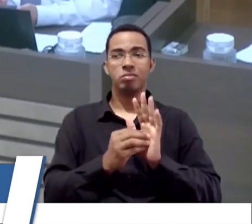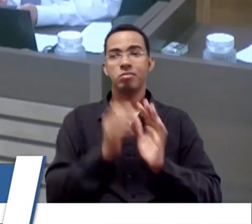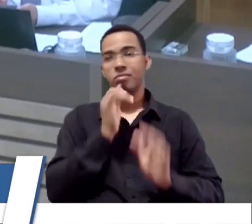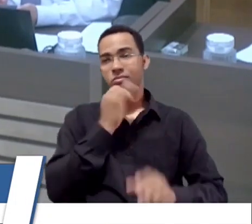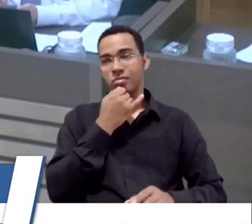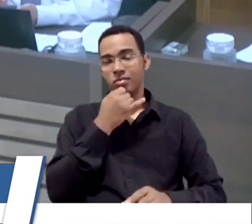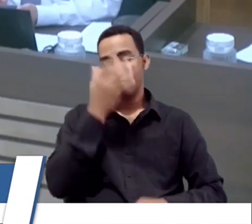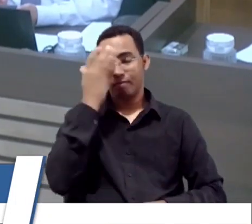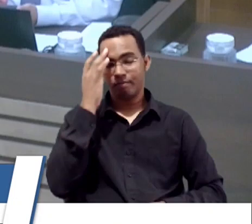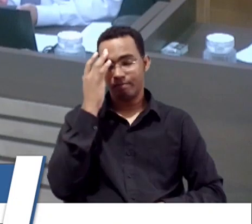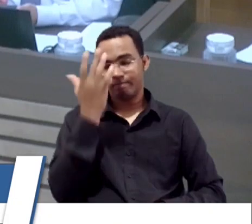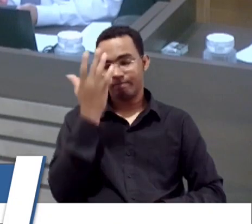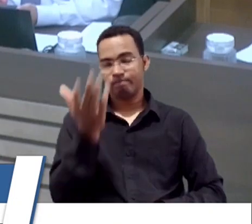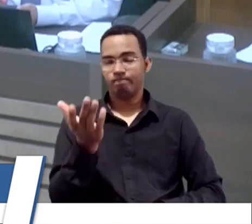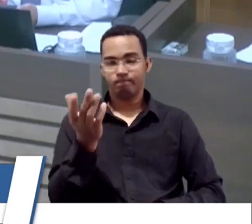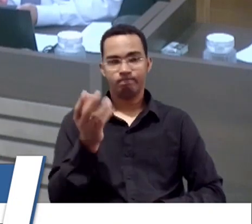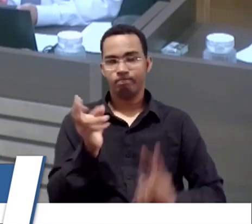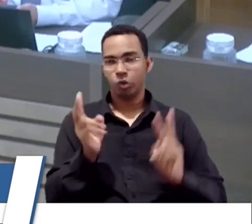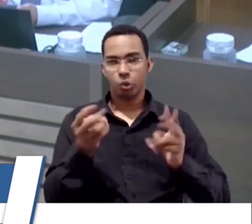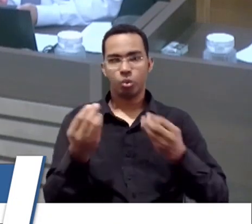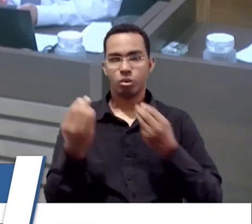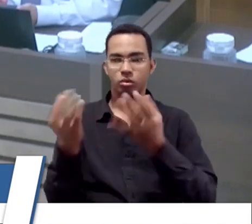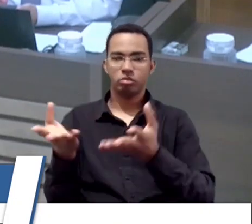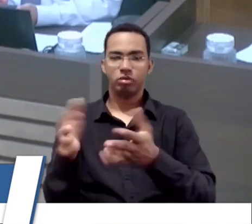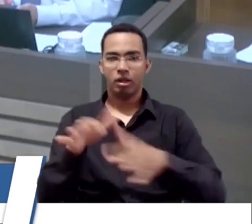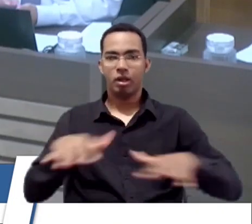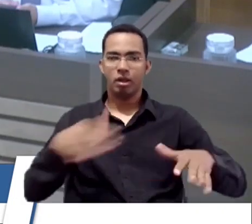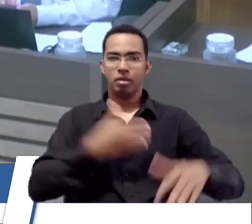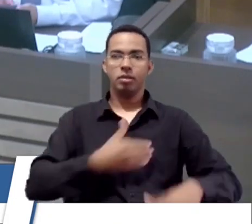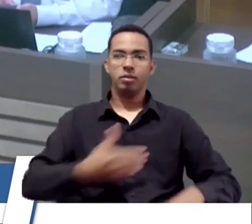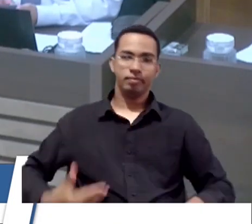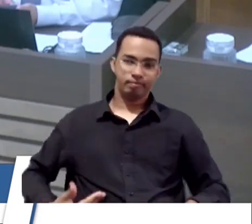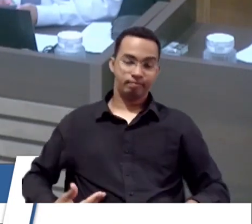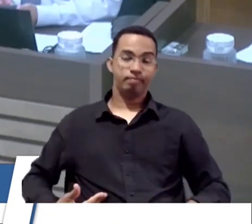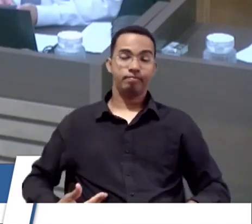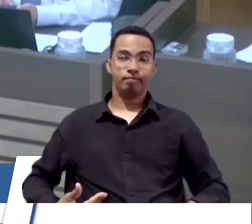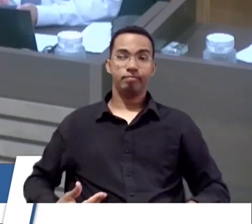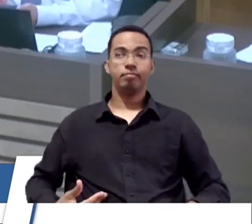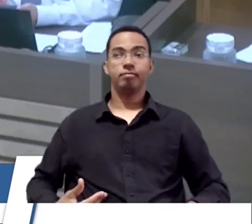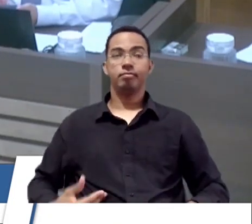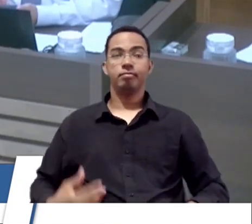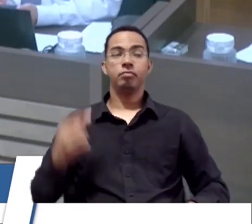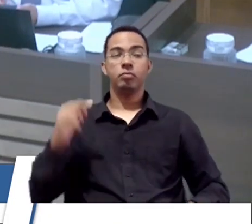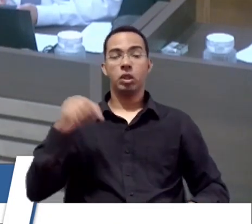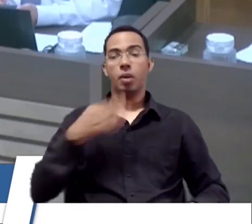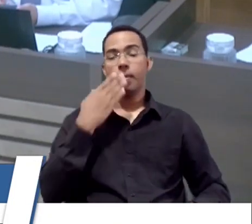pessoas continuam jogando em área pública. E a gente pede assim